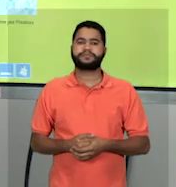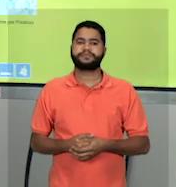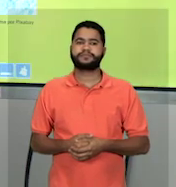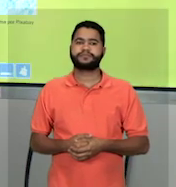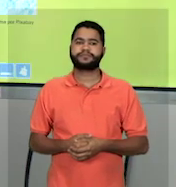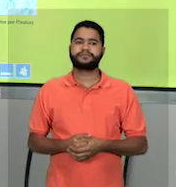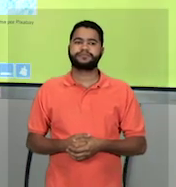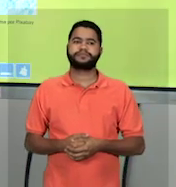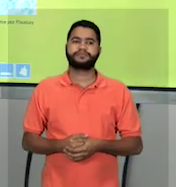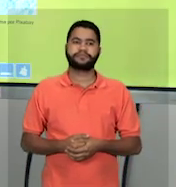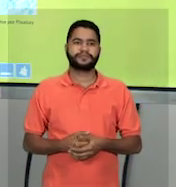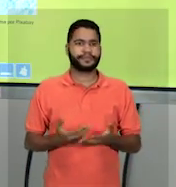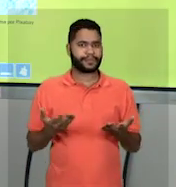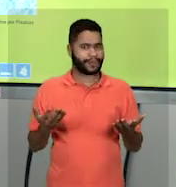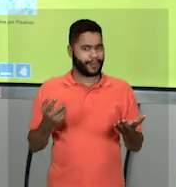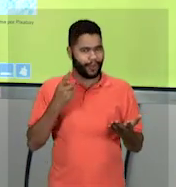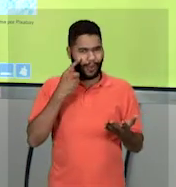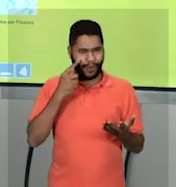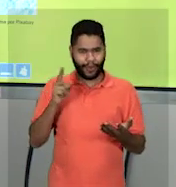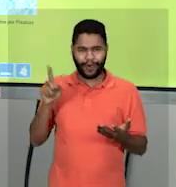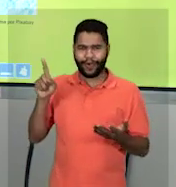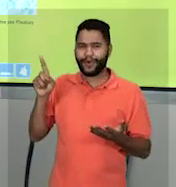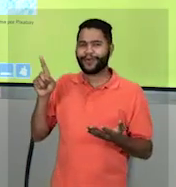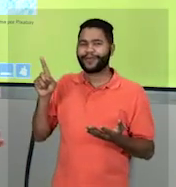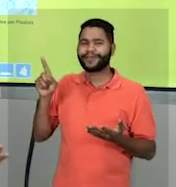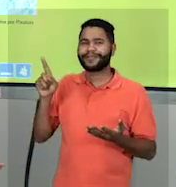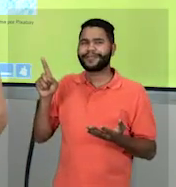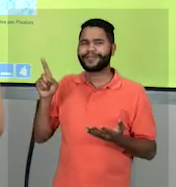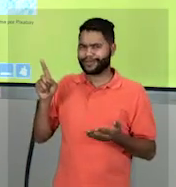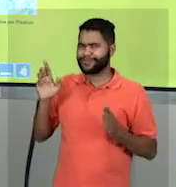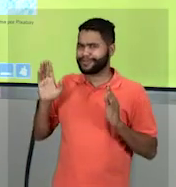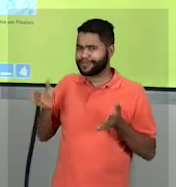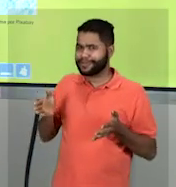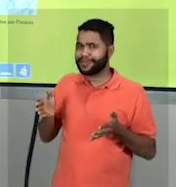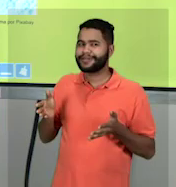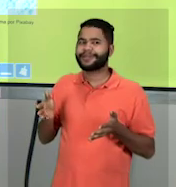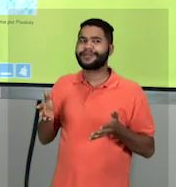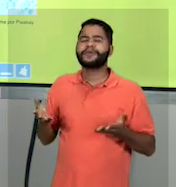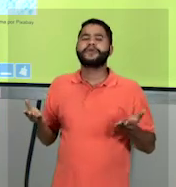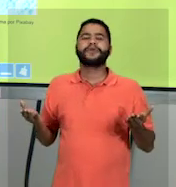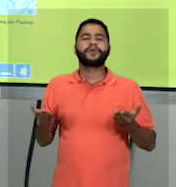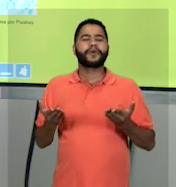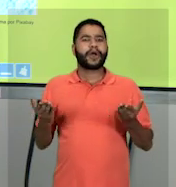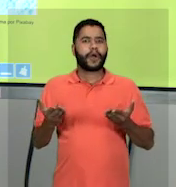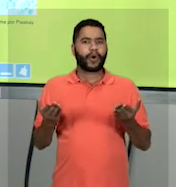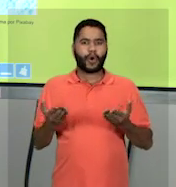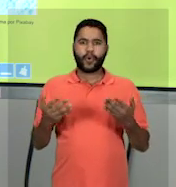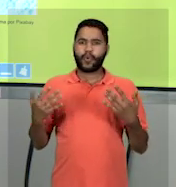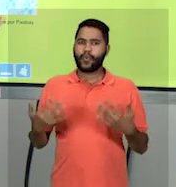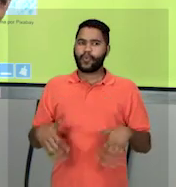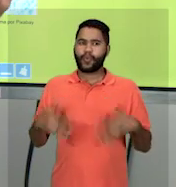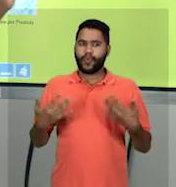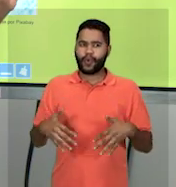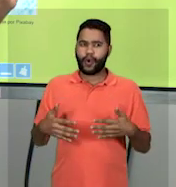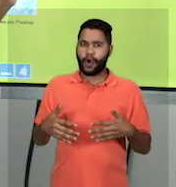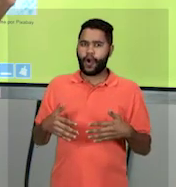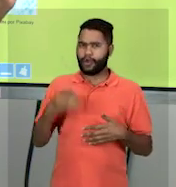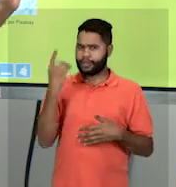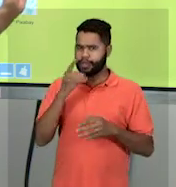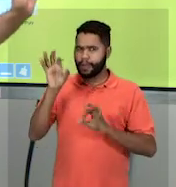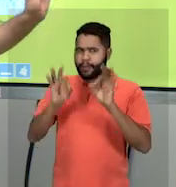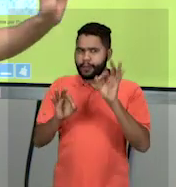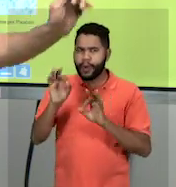tchau e olha quem está aqui gente já tá aqui já já porque agora o bicho vai pegar Daniel tá